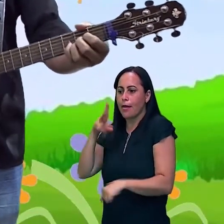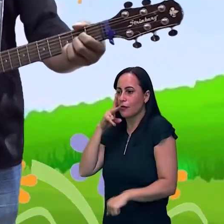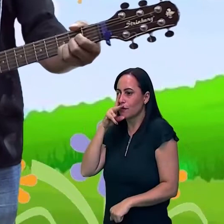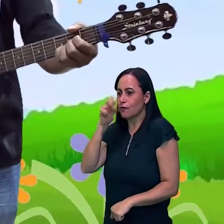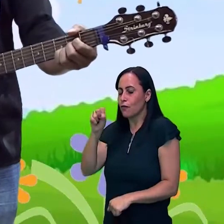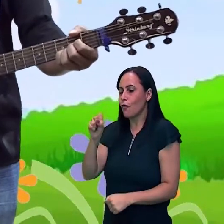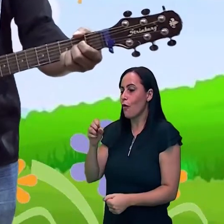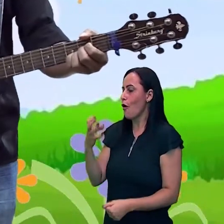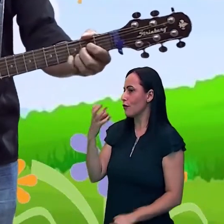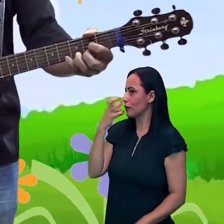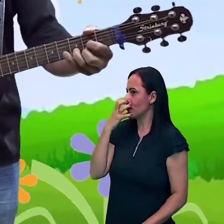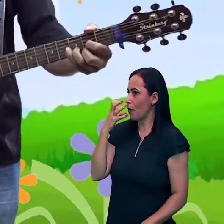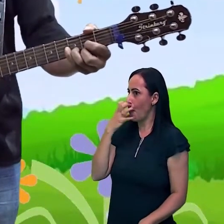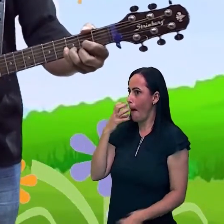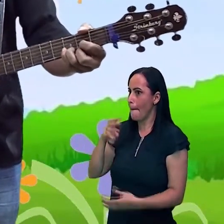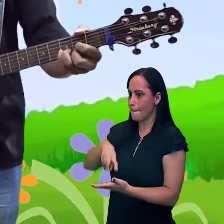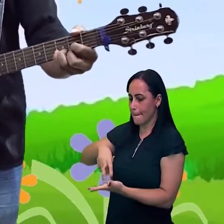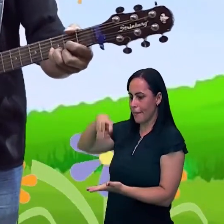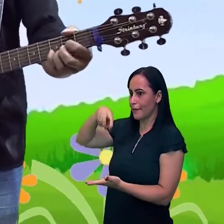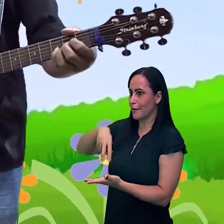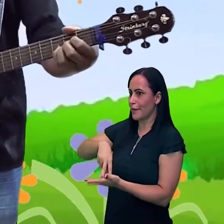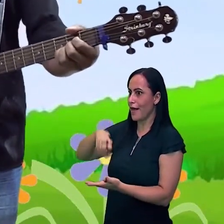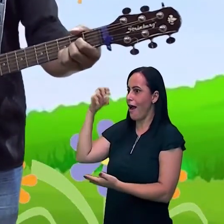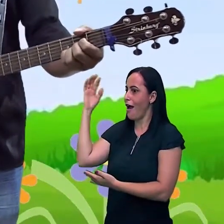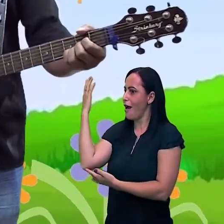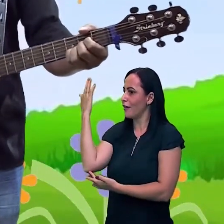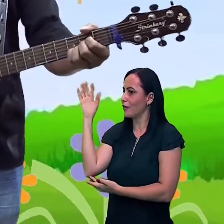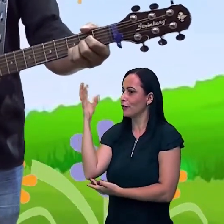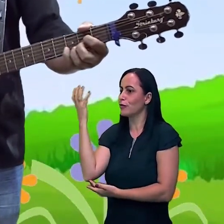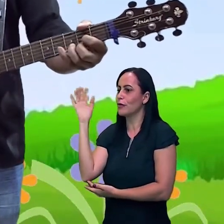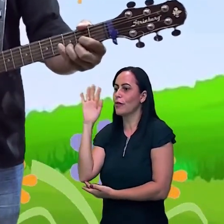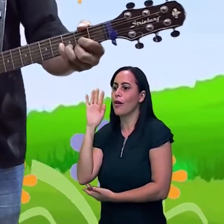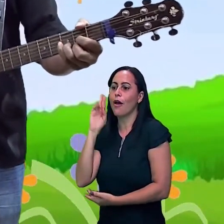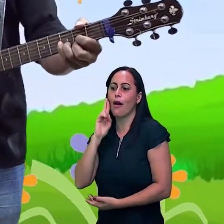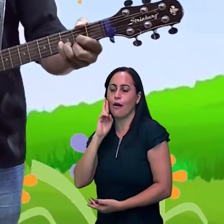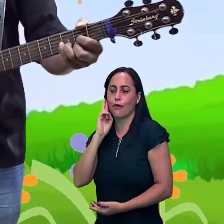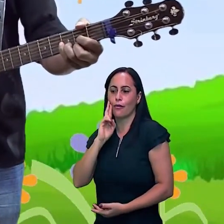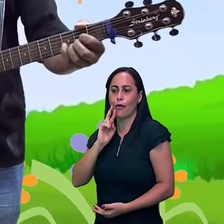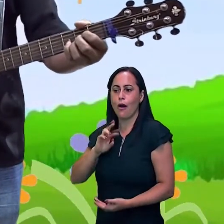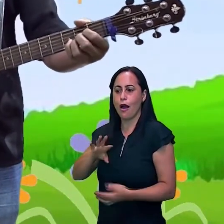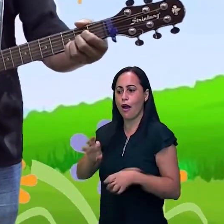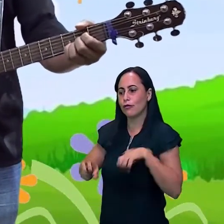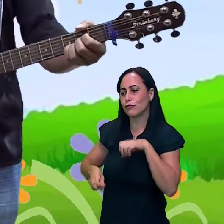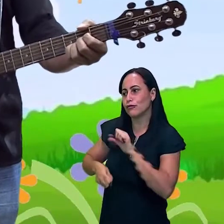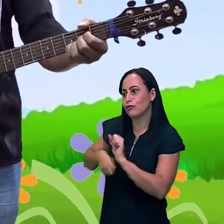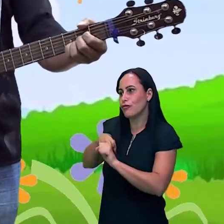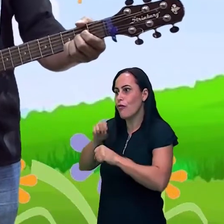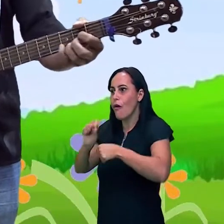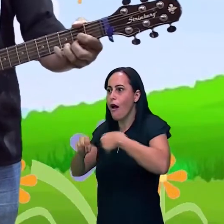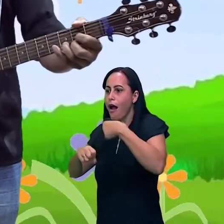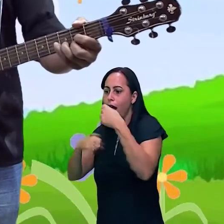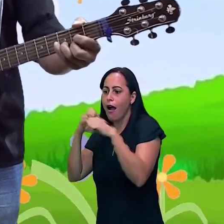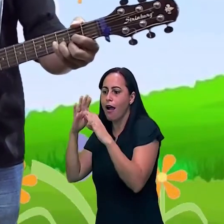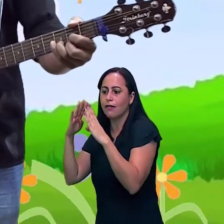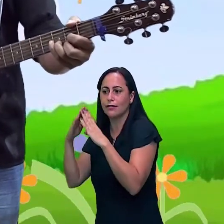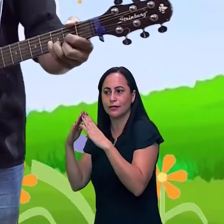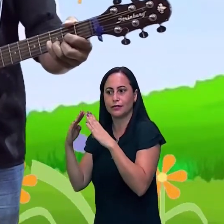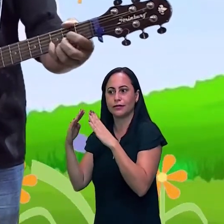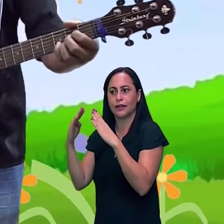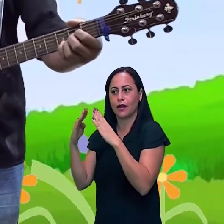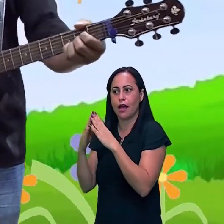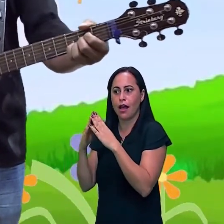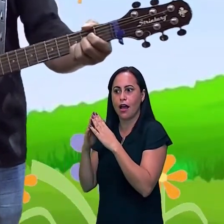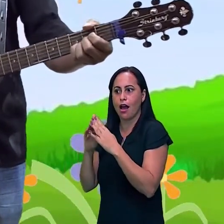o cachorro, que pula mais alto que a roseira, você que anda no telhado e não